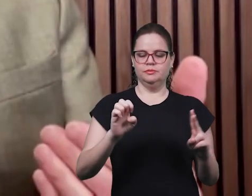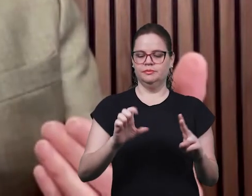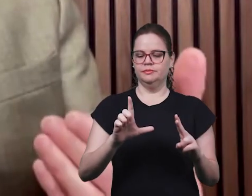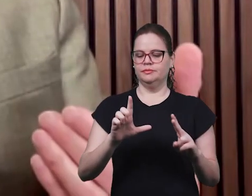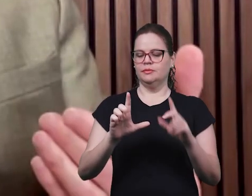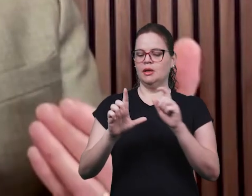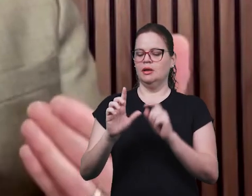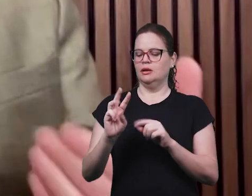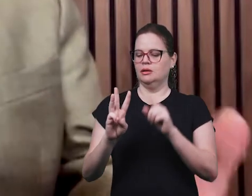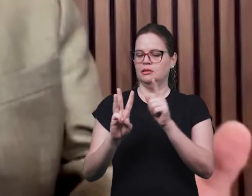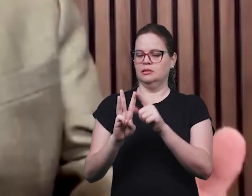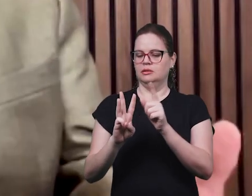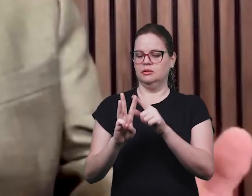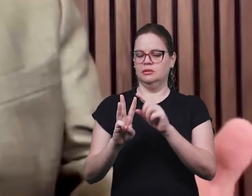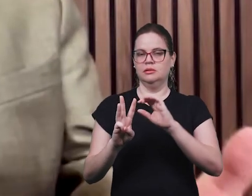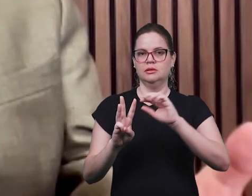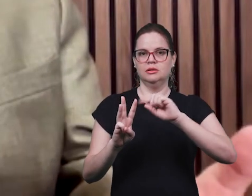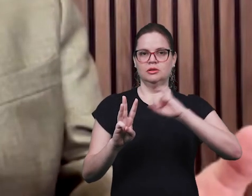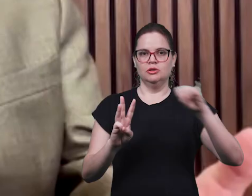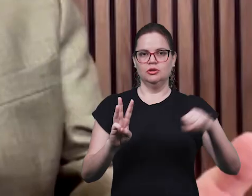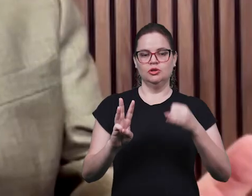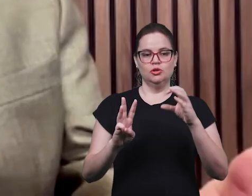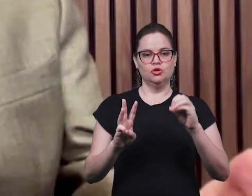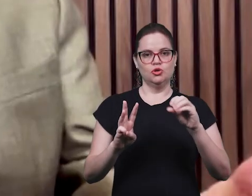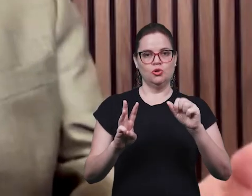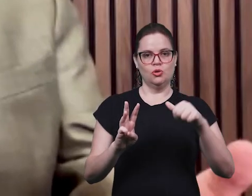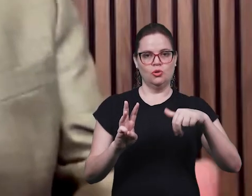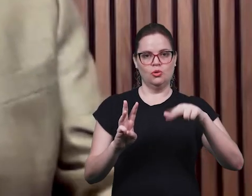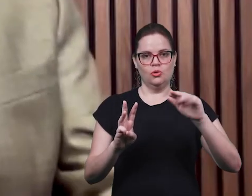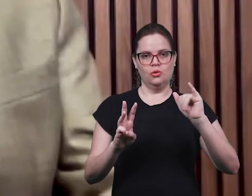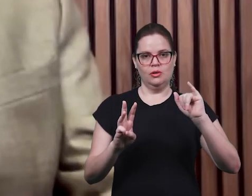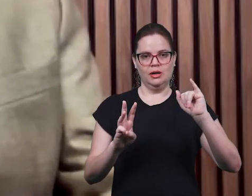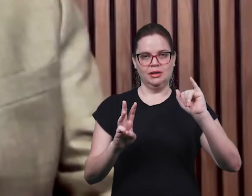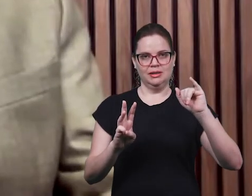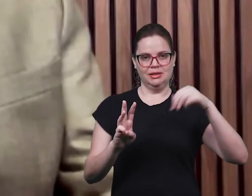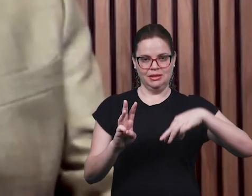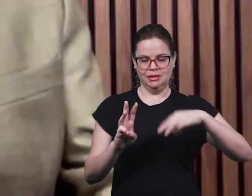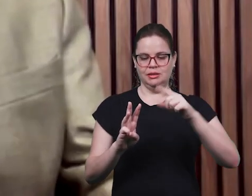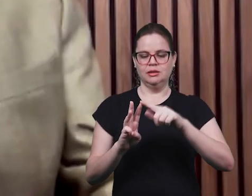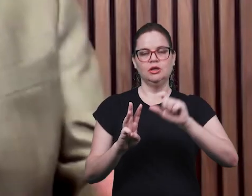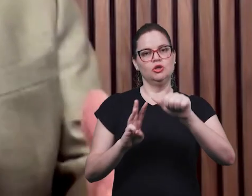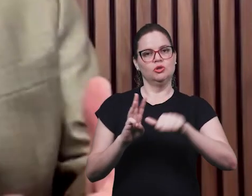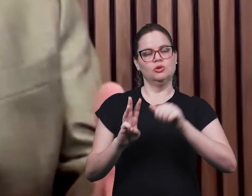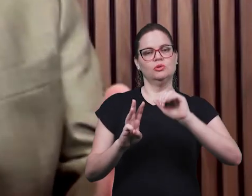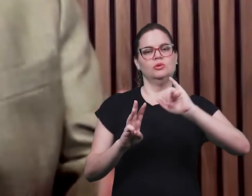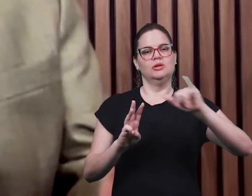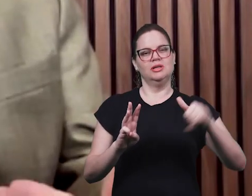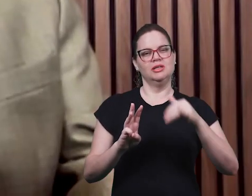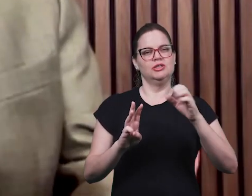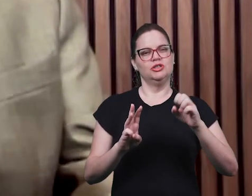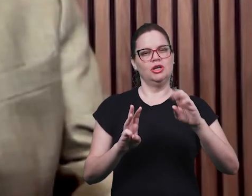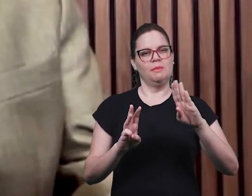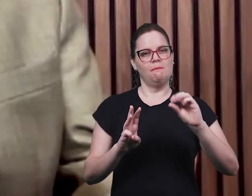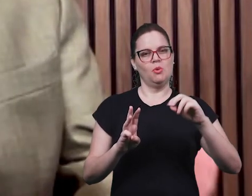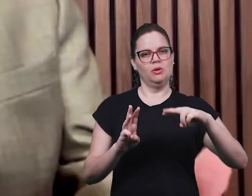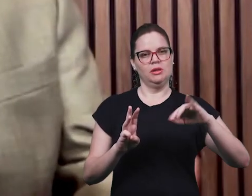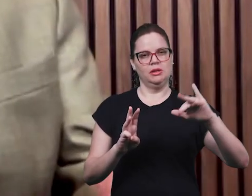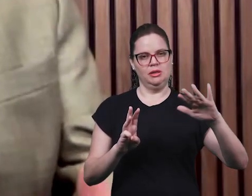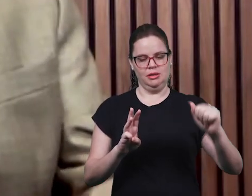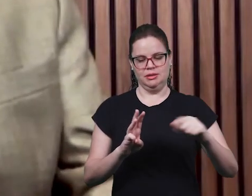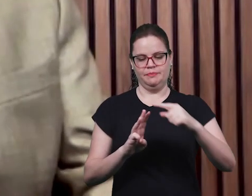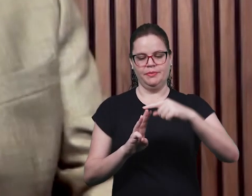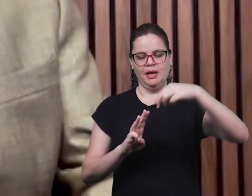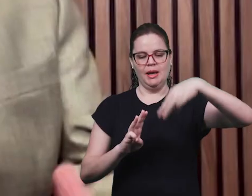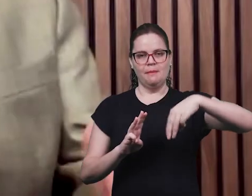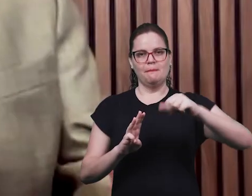rei Joaquim passou a ser chamado de Jeconias e Matanias passou a